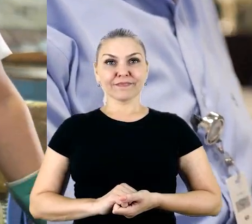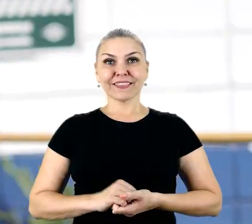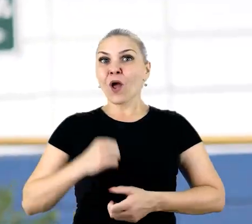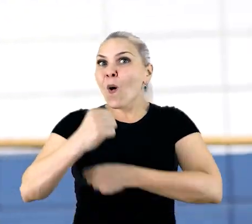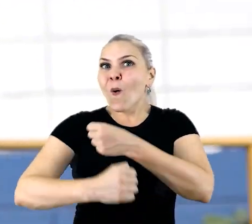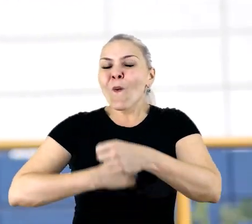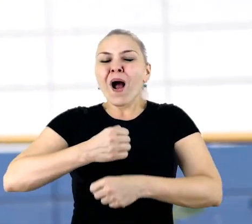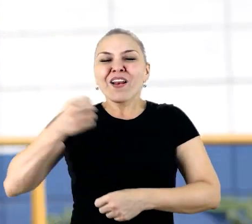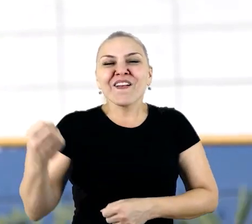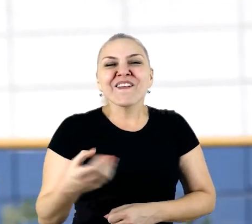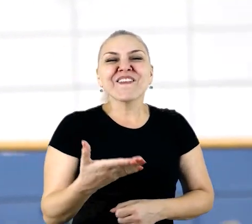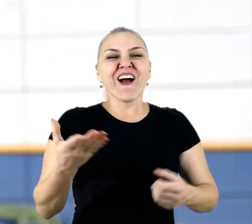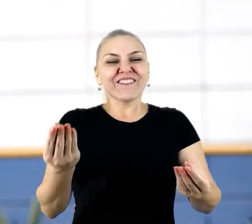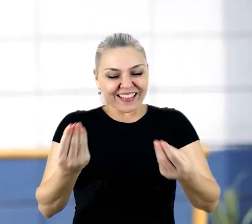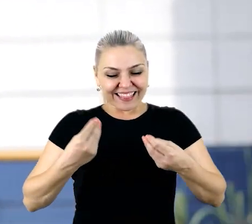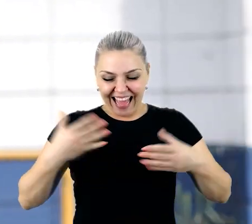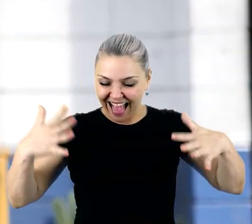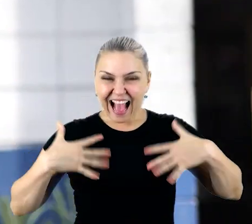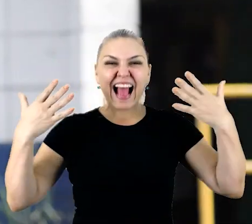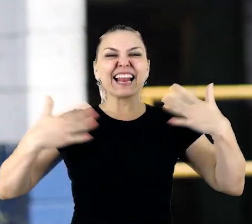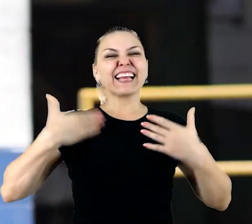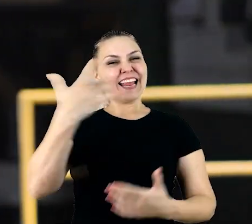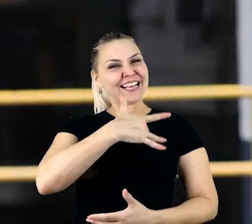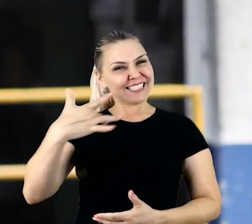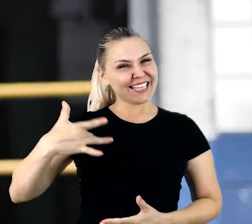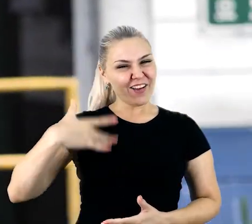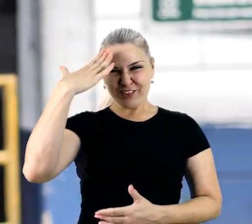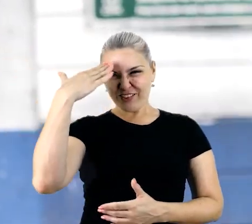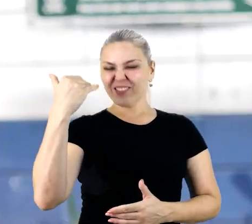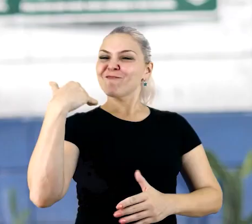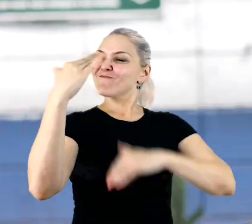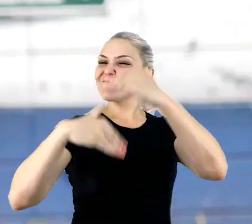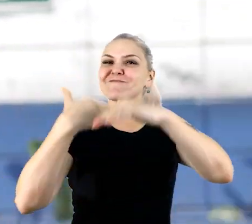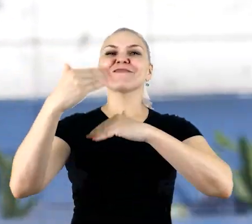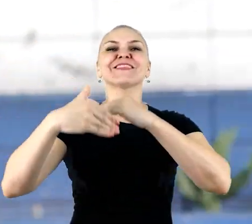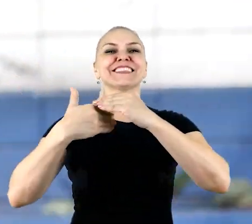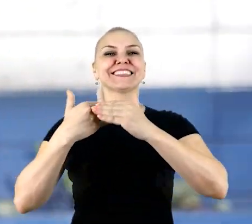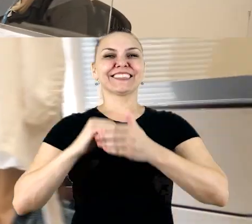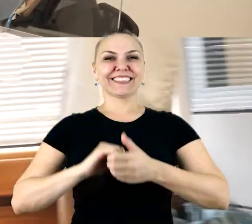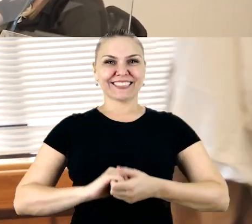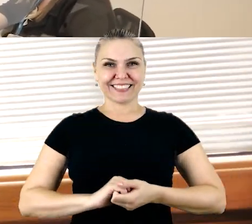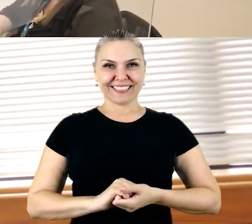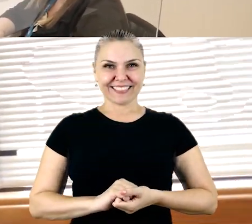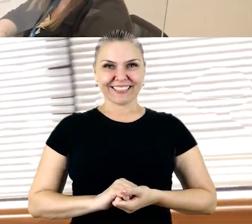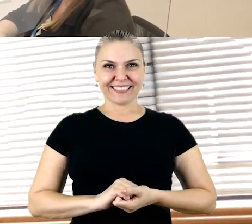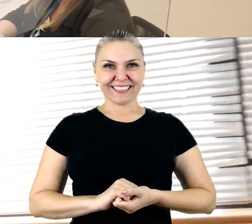o ano novo nos traga alegria saúde inspiração sucesso e prosperidade